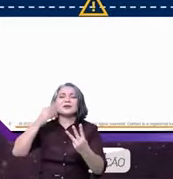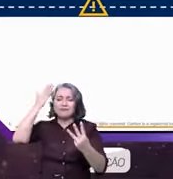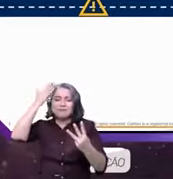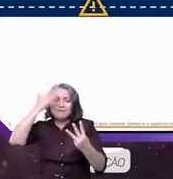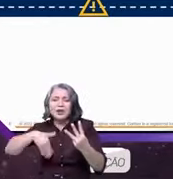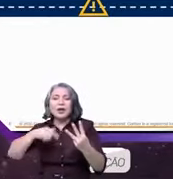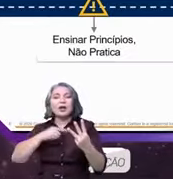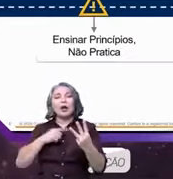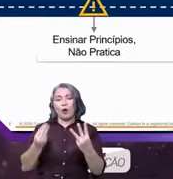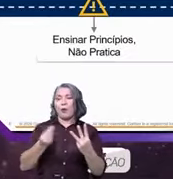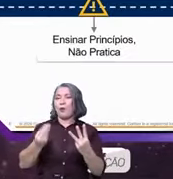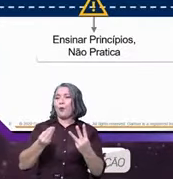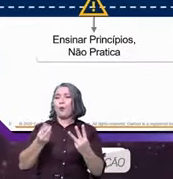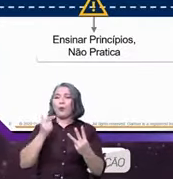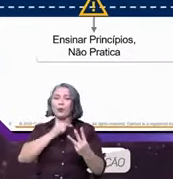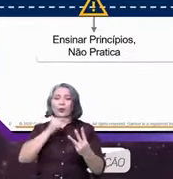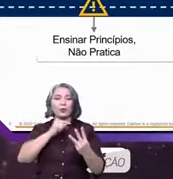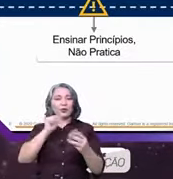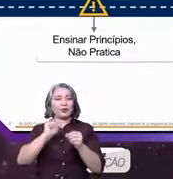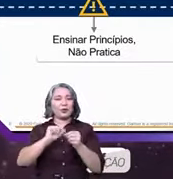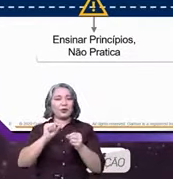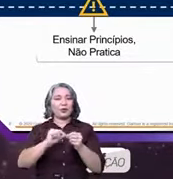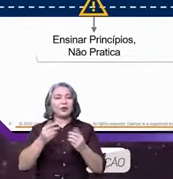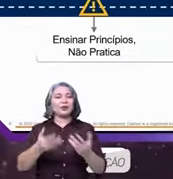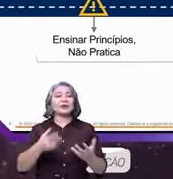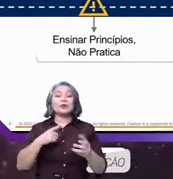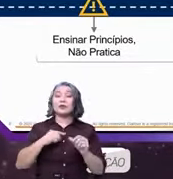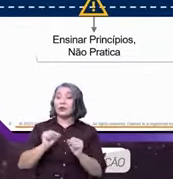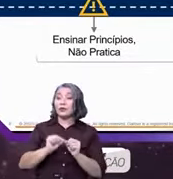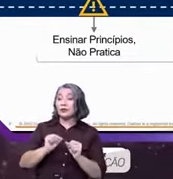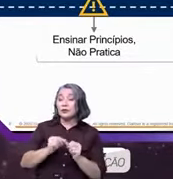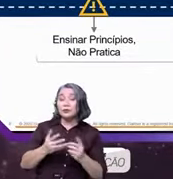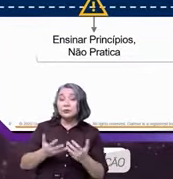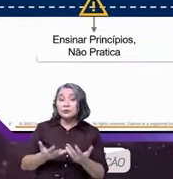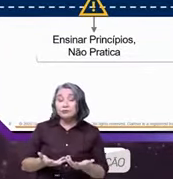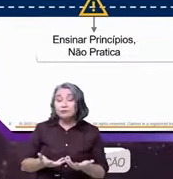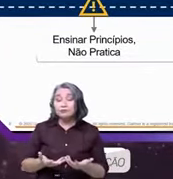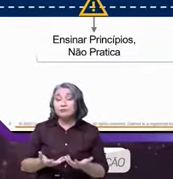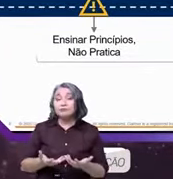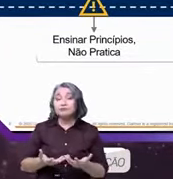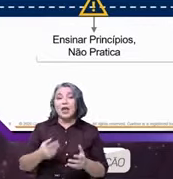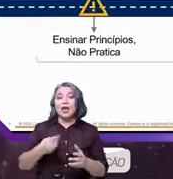que mostram como é que nós conseguimos fazer isso. Então, nós falamos o seguinte: em vez de